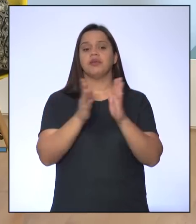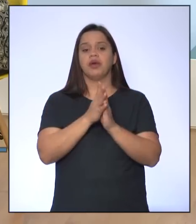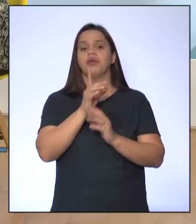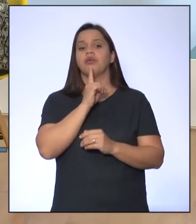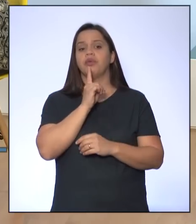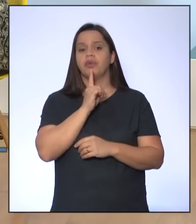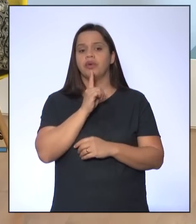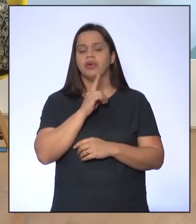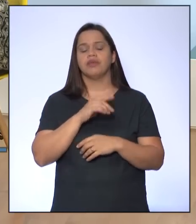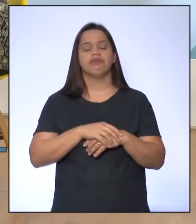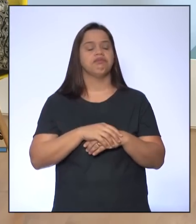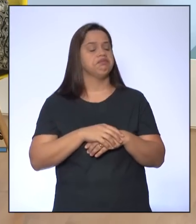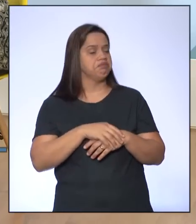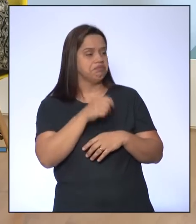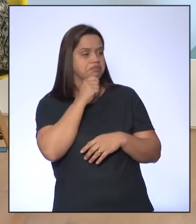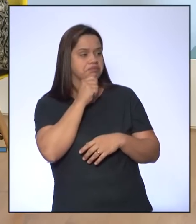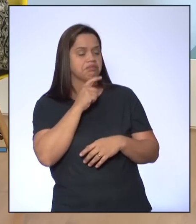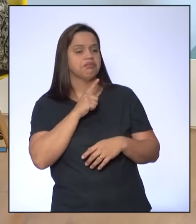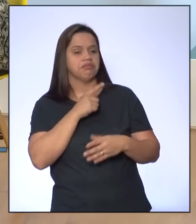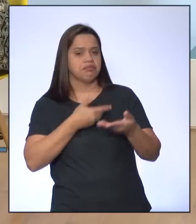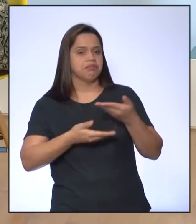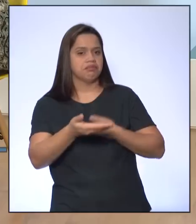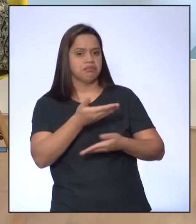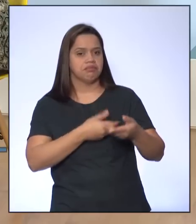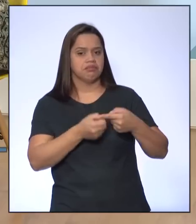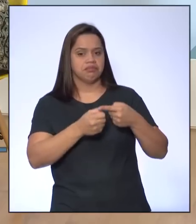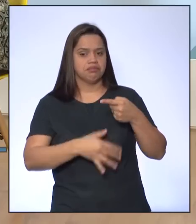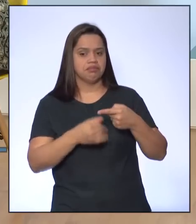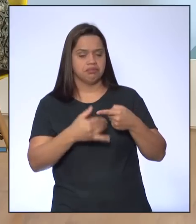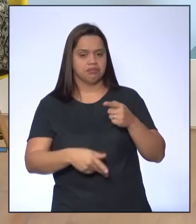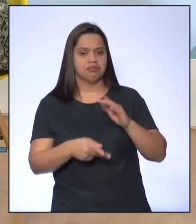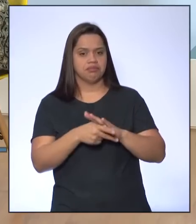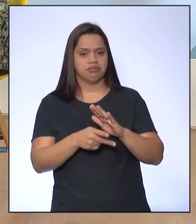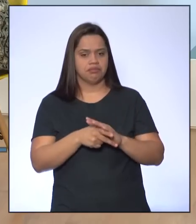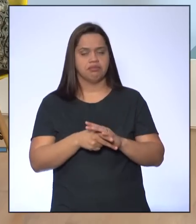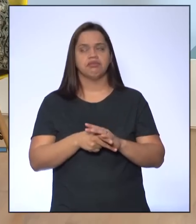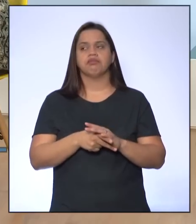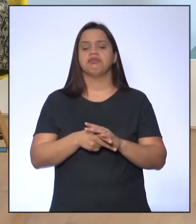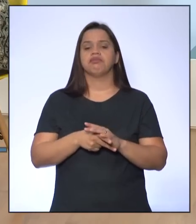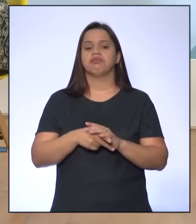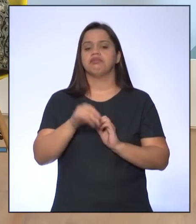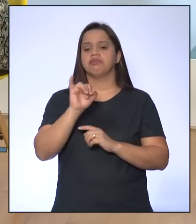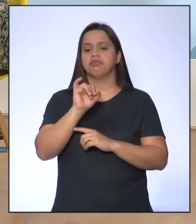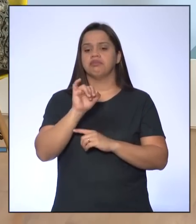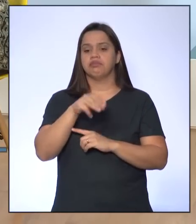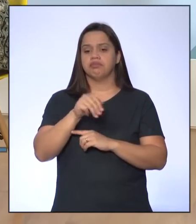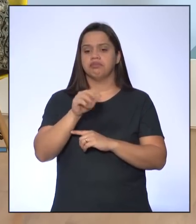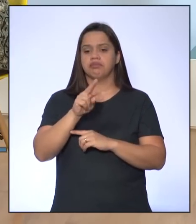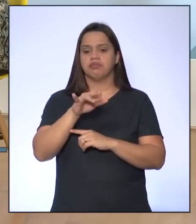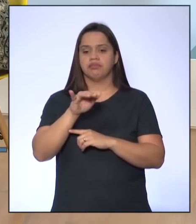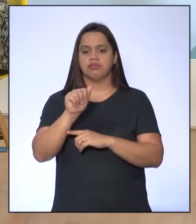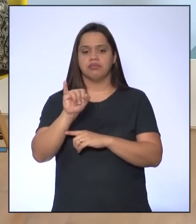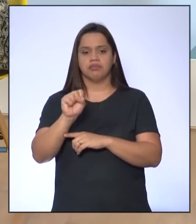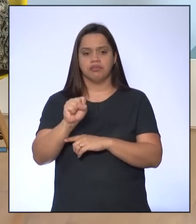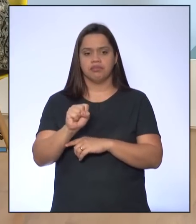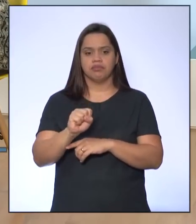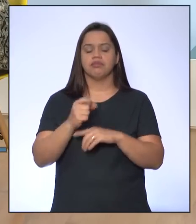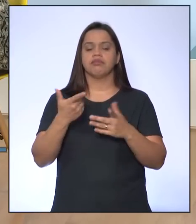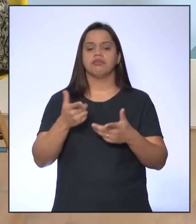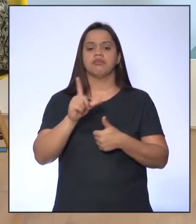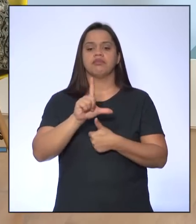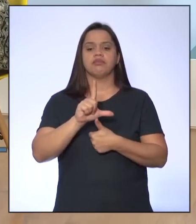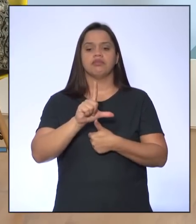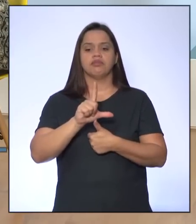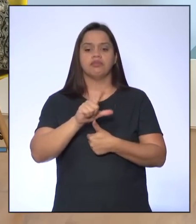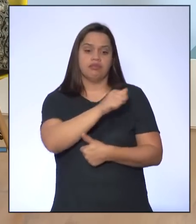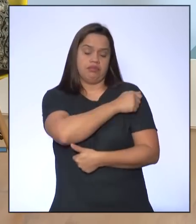temos muitas interações falando das fontes materiais. Pelo visto, eles entenderam bastante em relação ao que é isso, né? O Luiz Guilherme, por